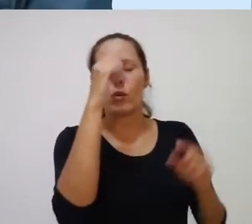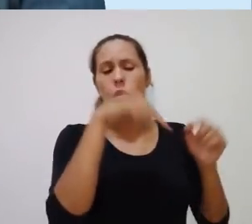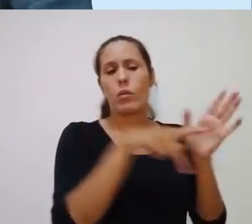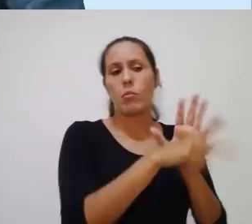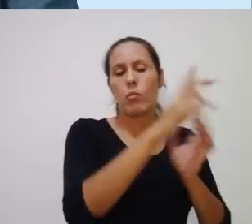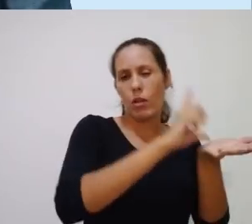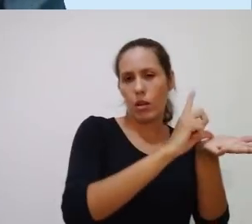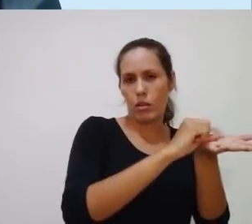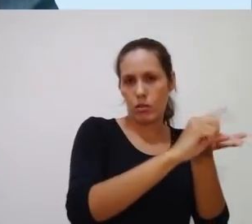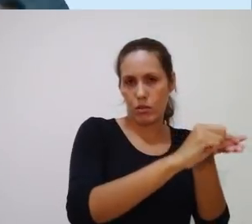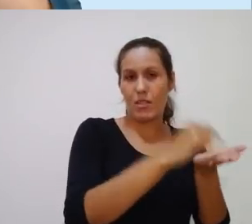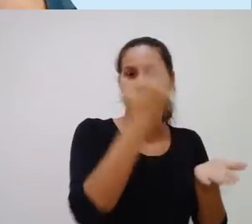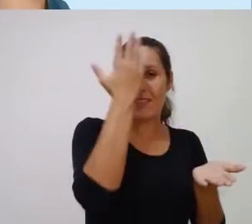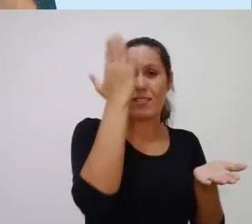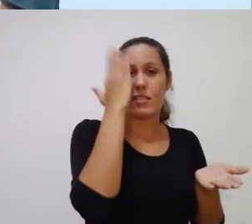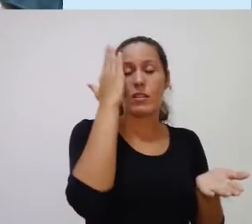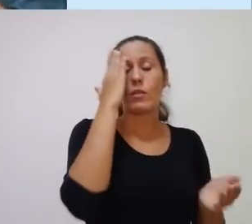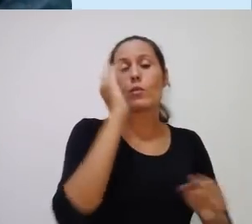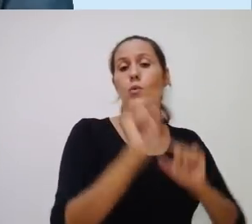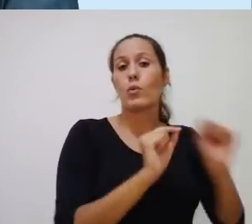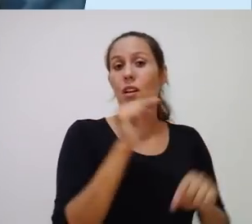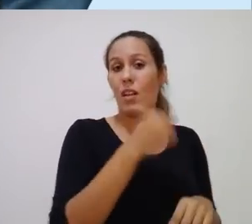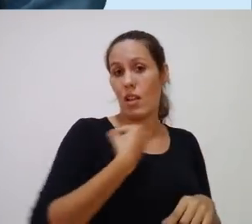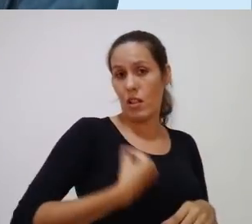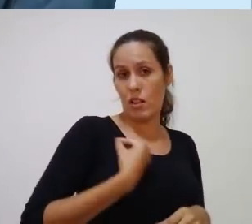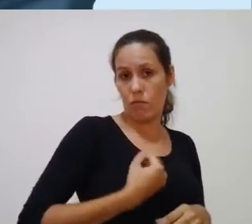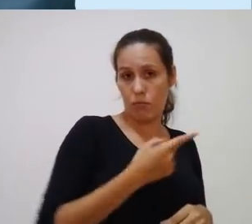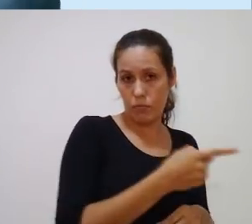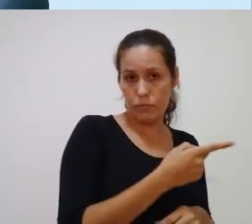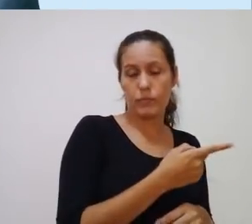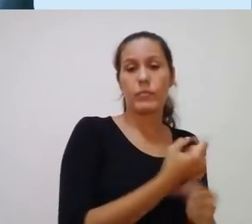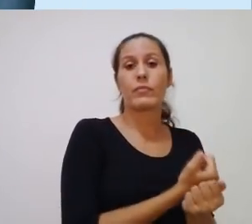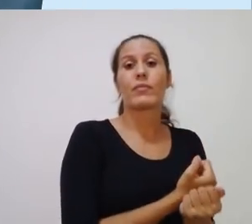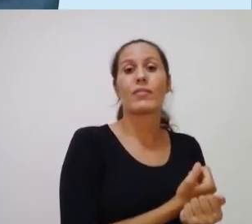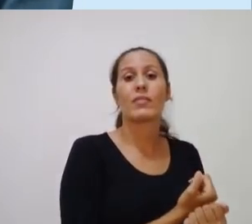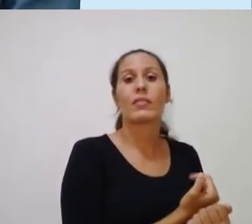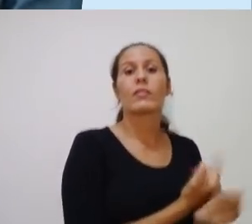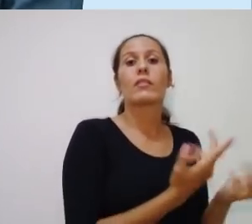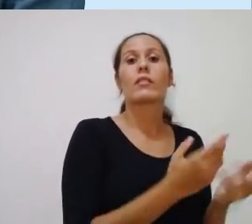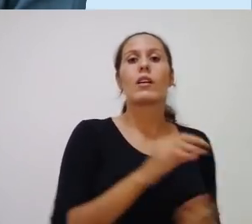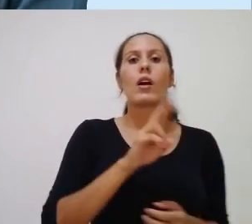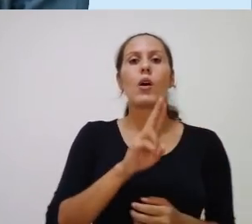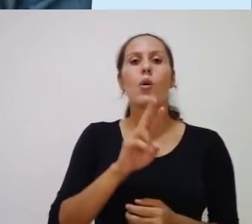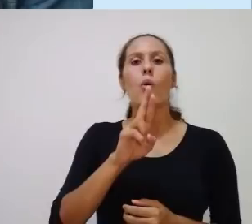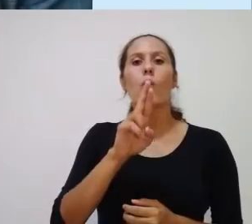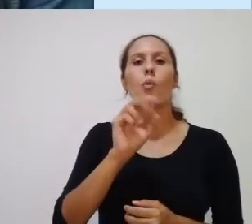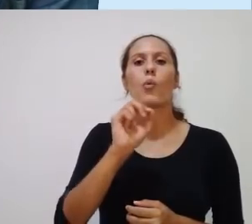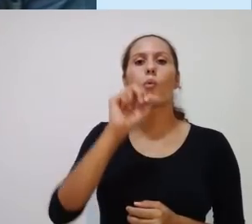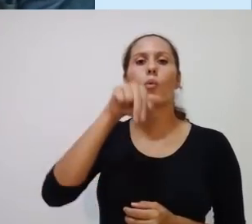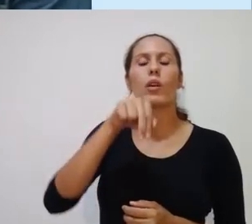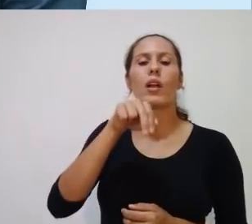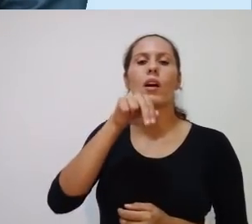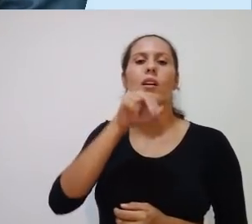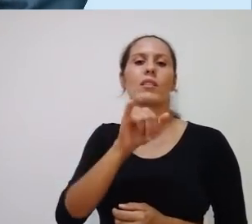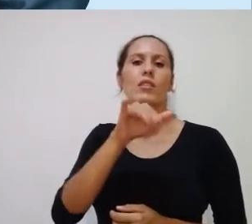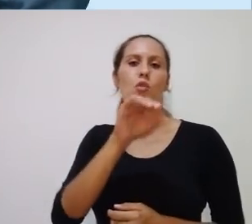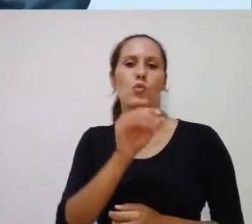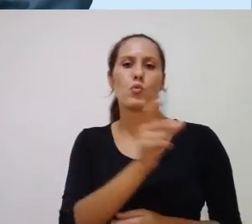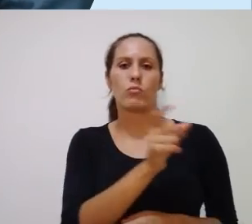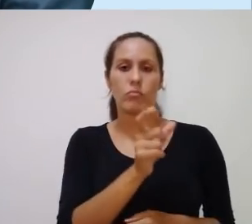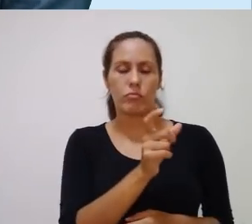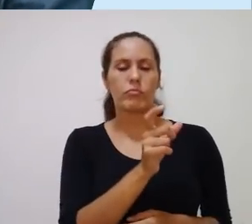que lá existe uma jazida de urânio. Então nós fomos até lá nessa pesquisa de campo e vamos pegar a amostra